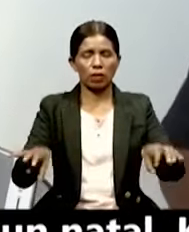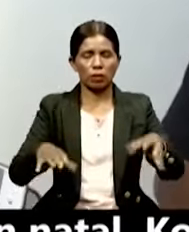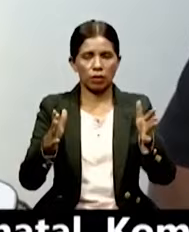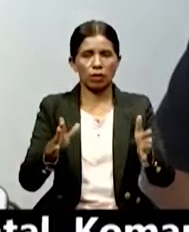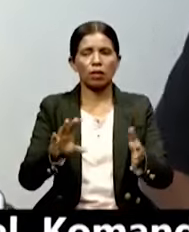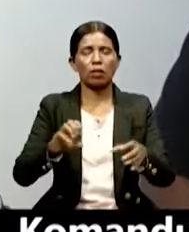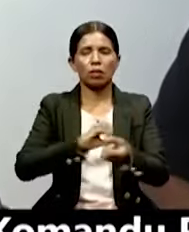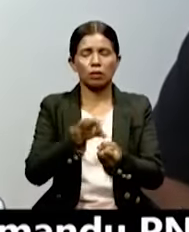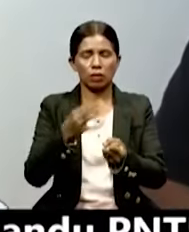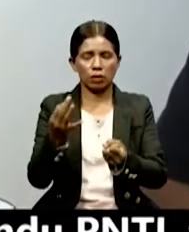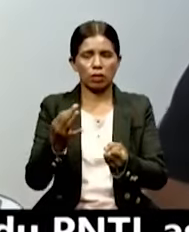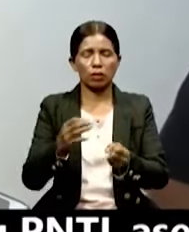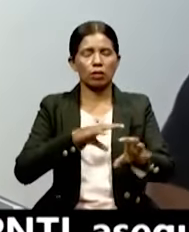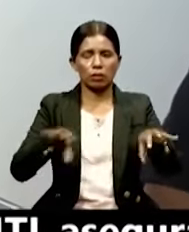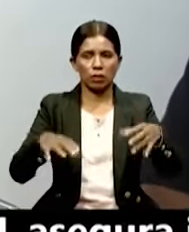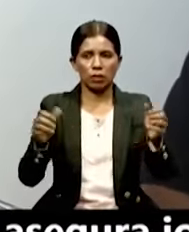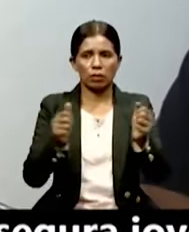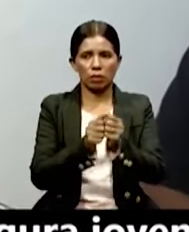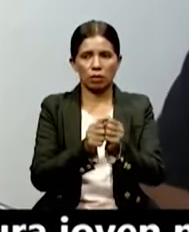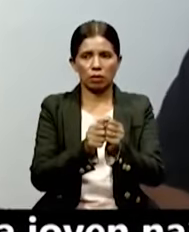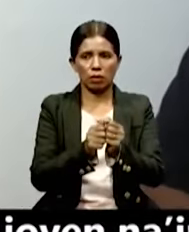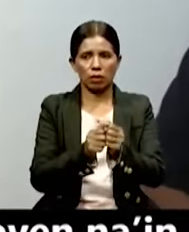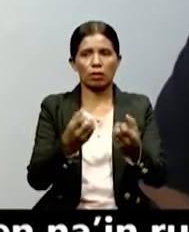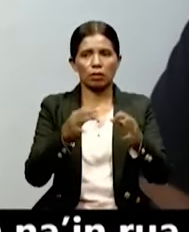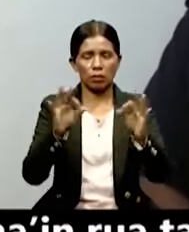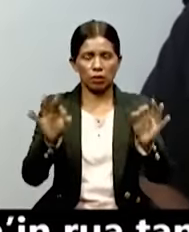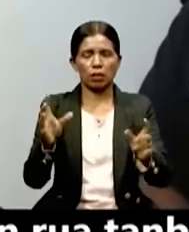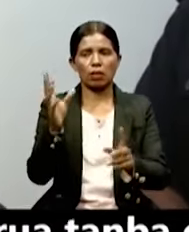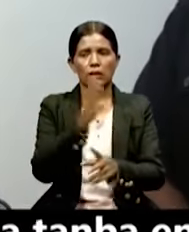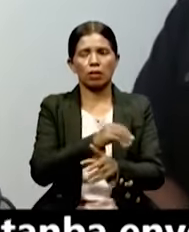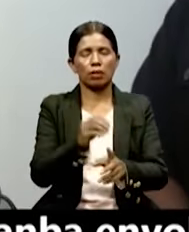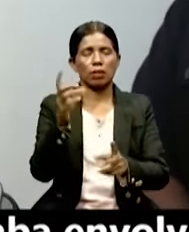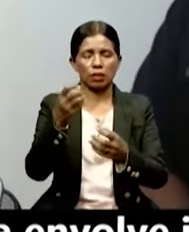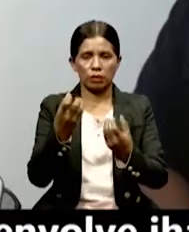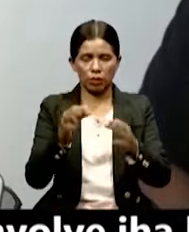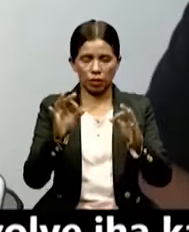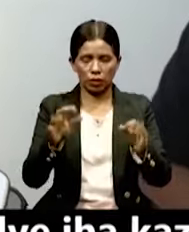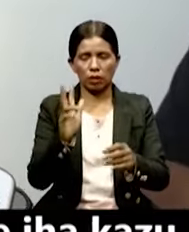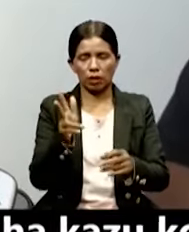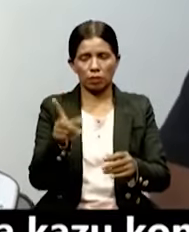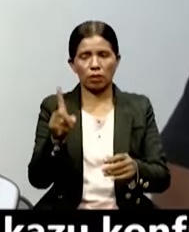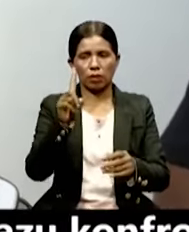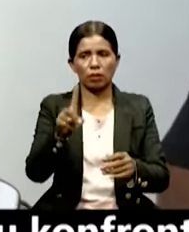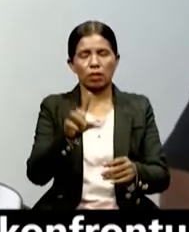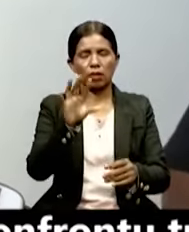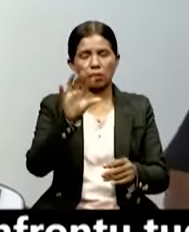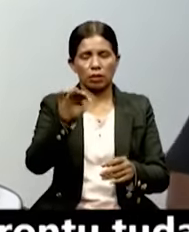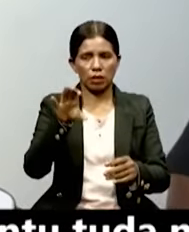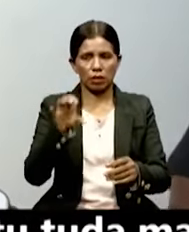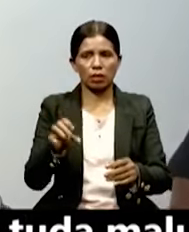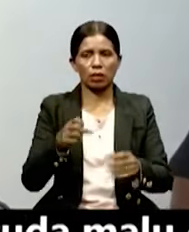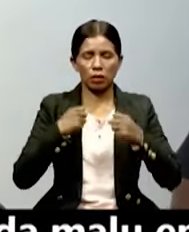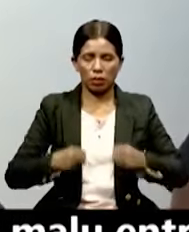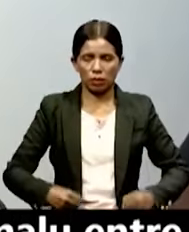COVID-19, não é mesmo contrato, rapare, 31. Rapare, o contrato termina até ona, termina de 1990, e 900 e tal. Depois mais saúde